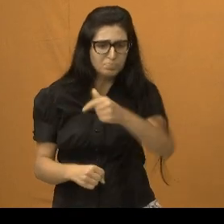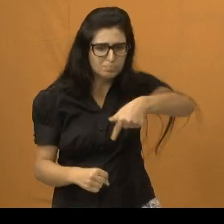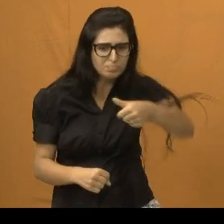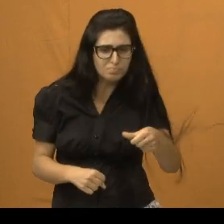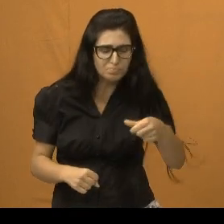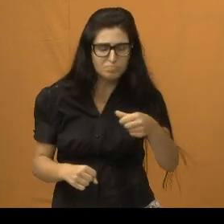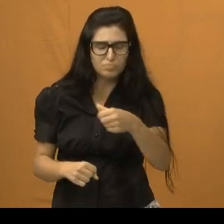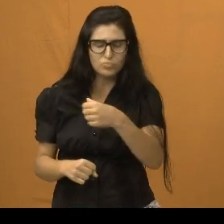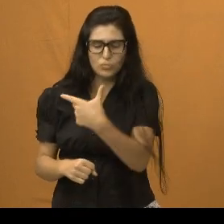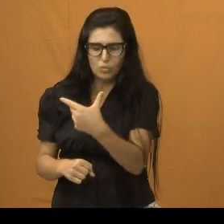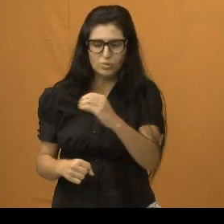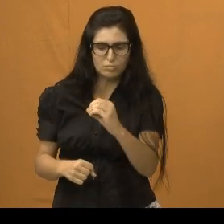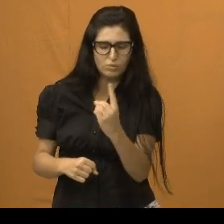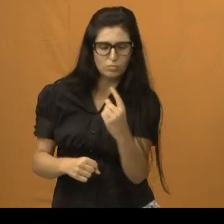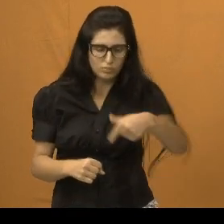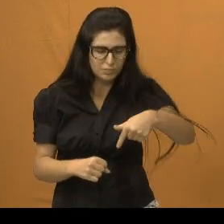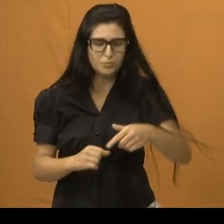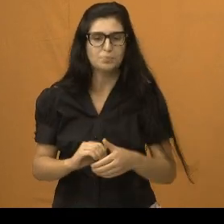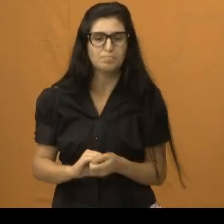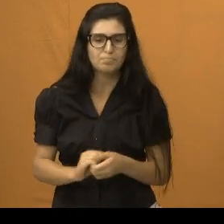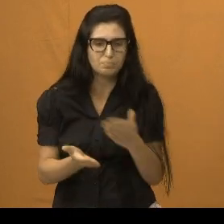dar seguimento aos números.